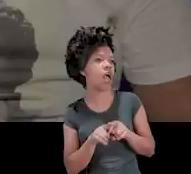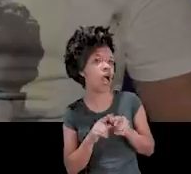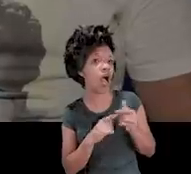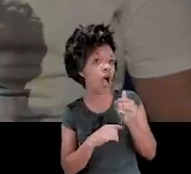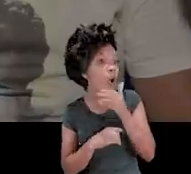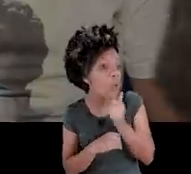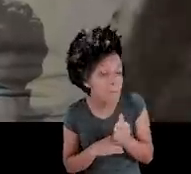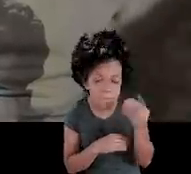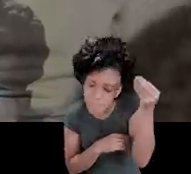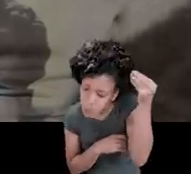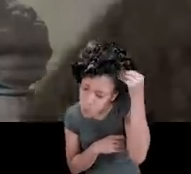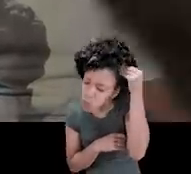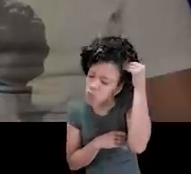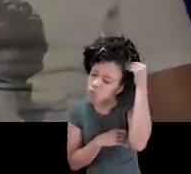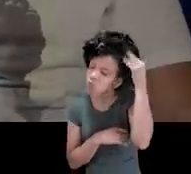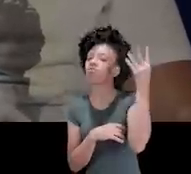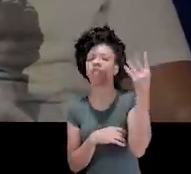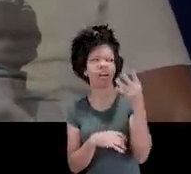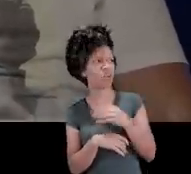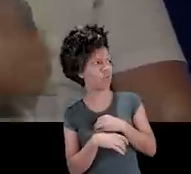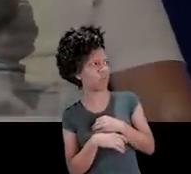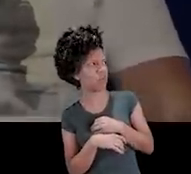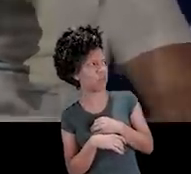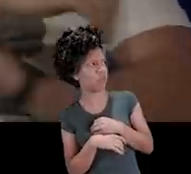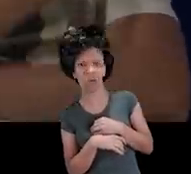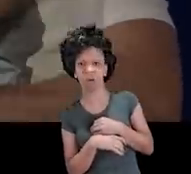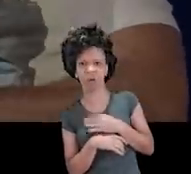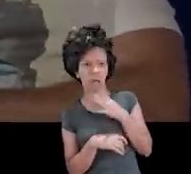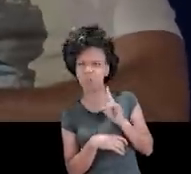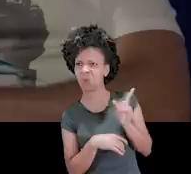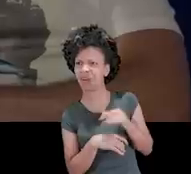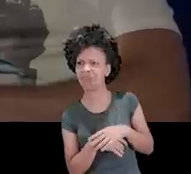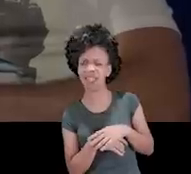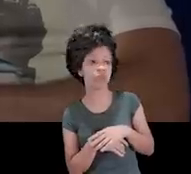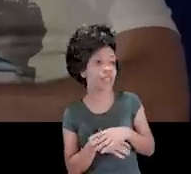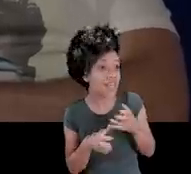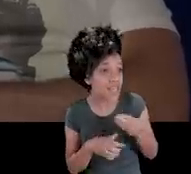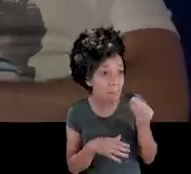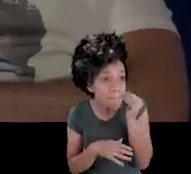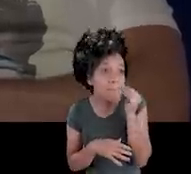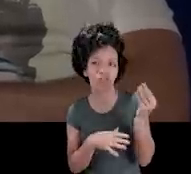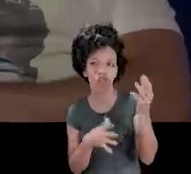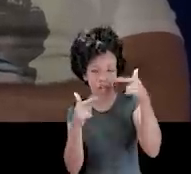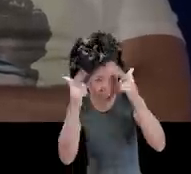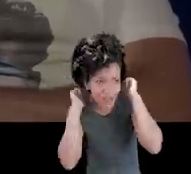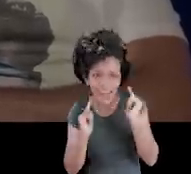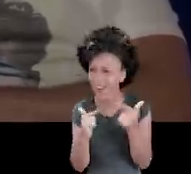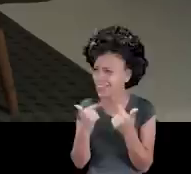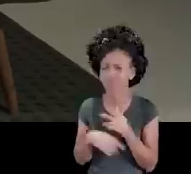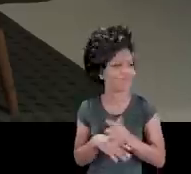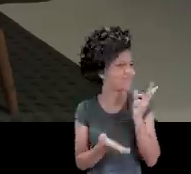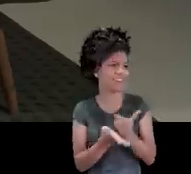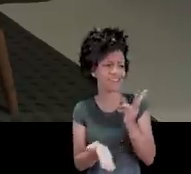na cabeça. Ah, não, isso beijar, direto, assim, bêbado. Assim, bêbado, os caras falam, puta, mano, vem cá e dá um beijão. Isso é. Então, já dá.